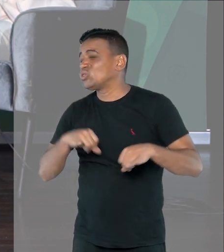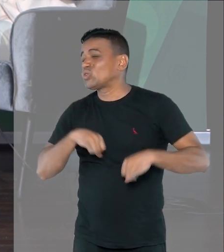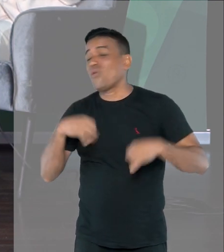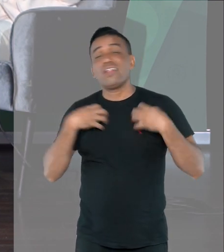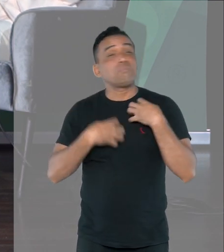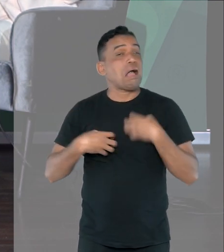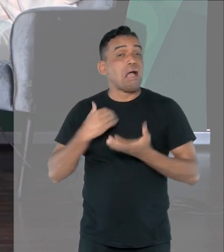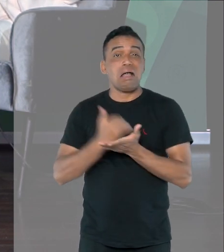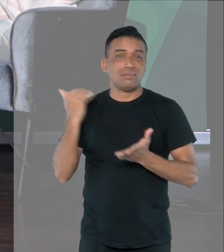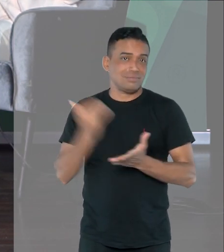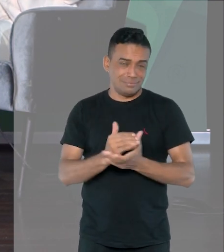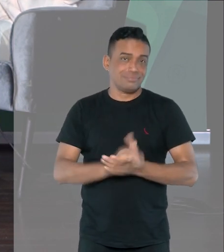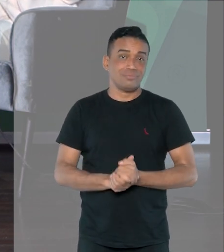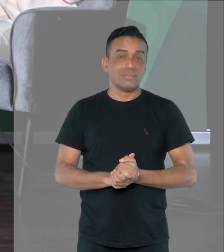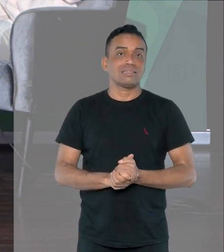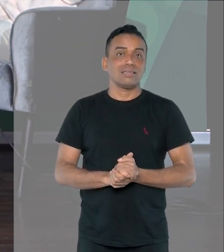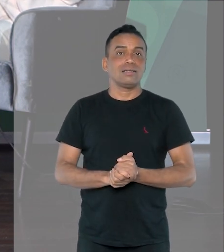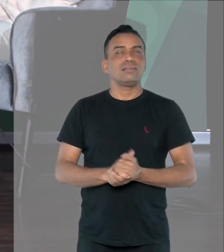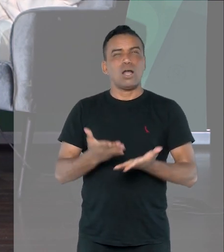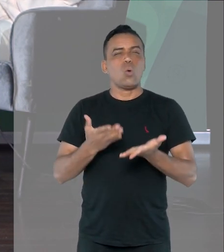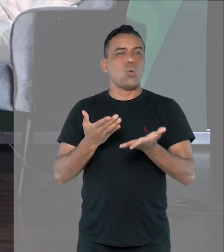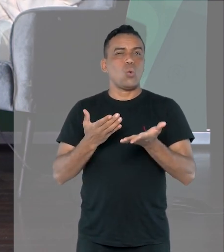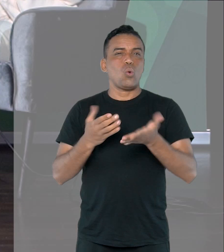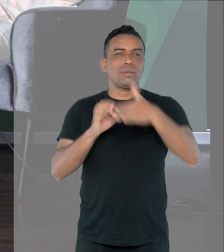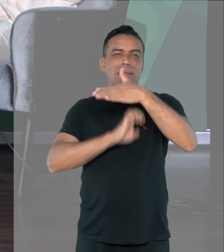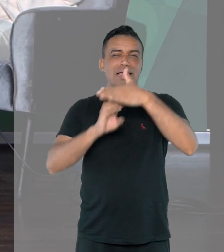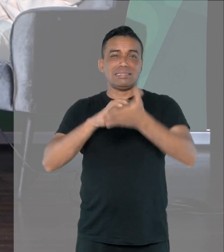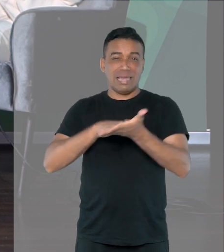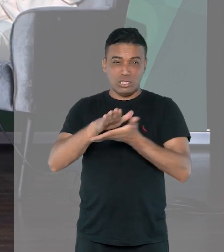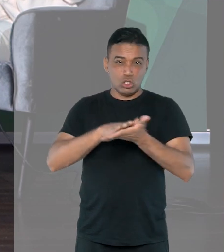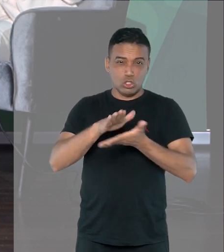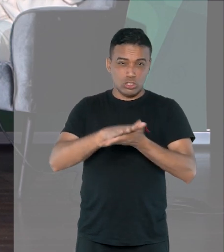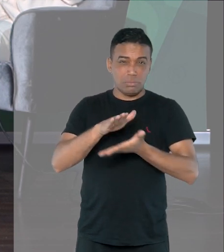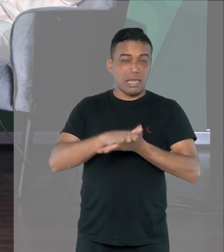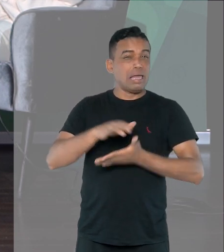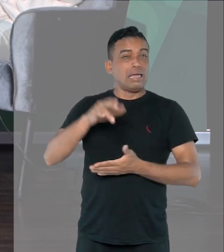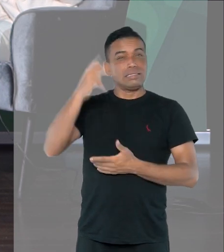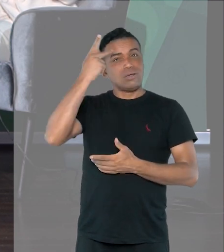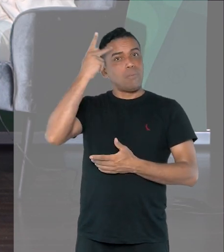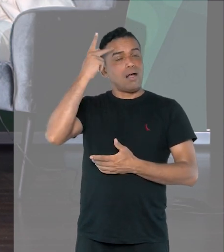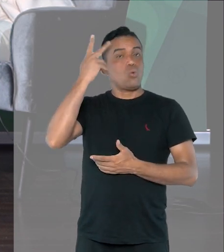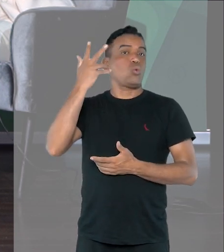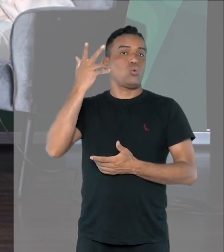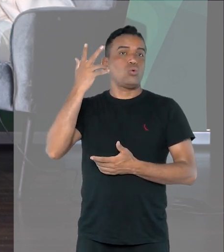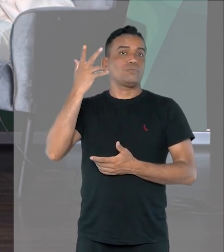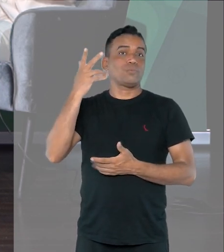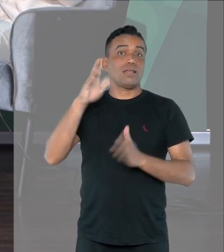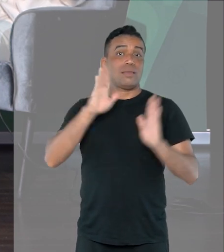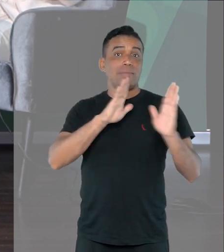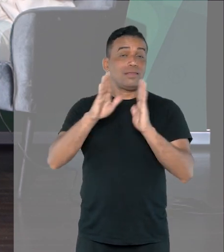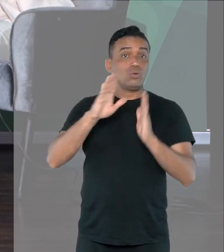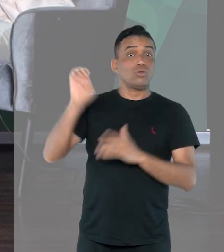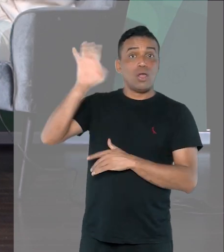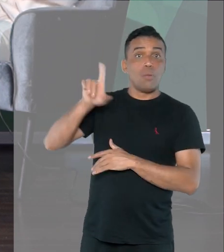está saindo por uma editora de São Paulo, ligada a contexto, à fase europeia